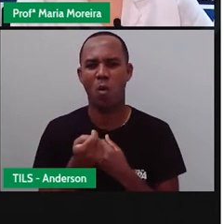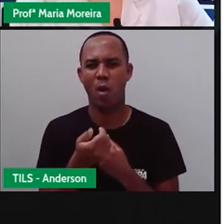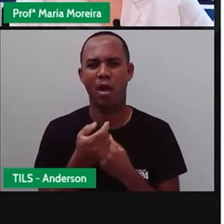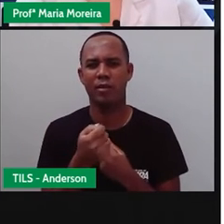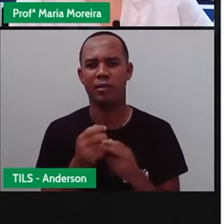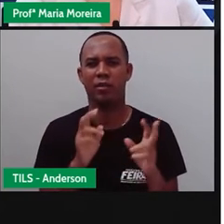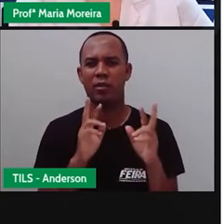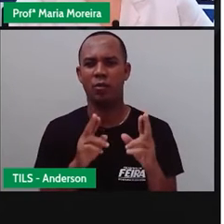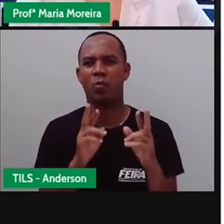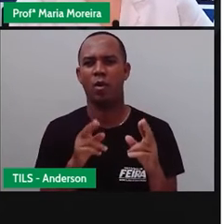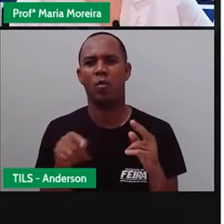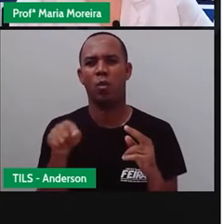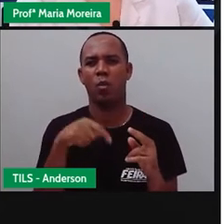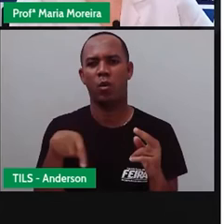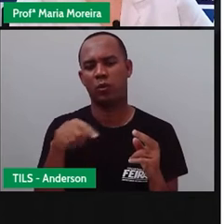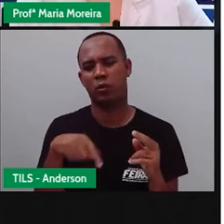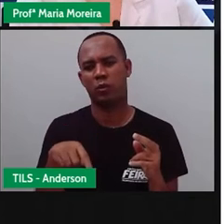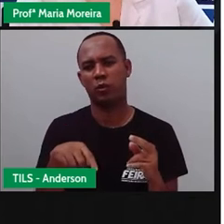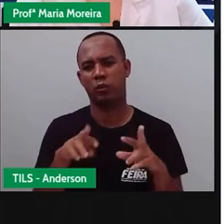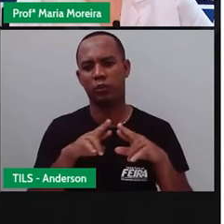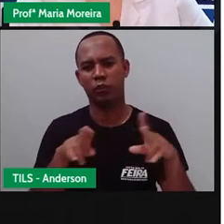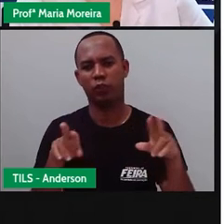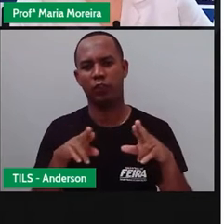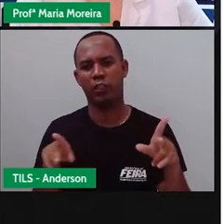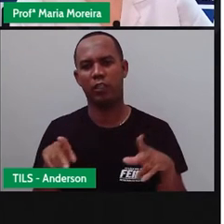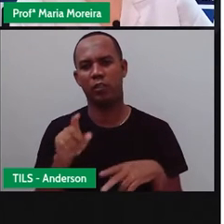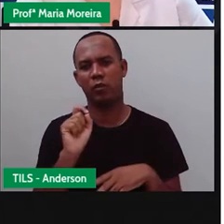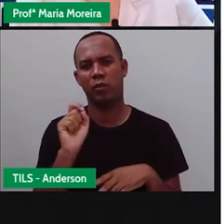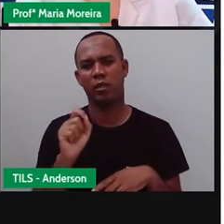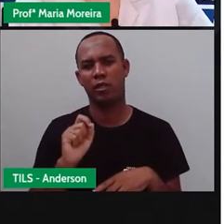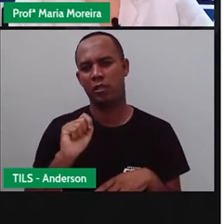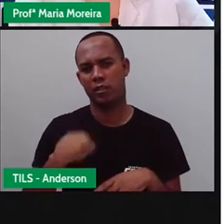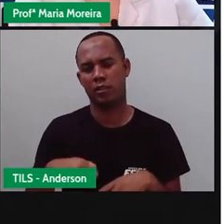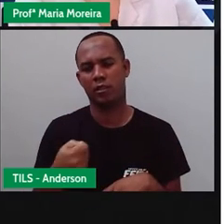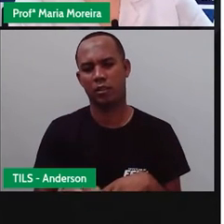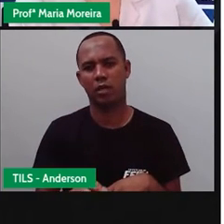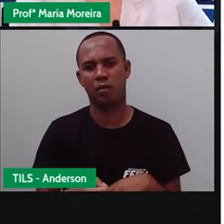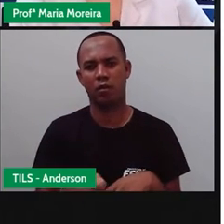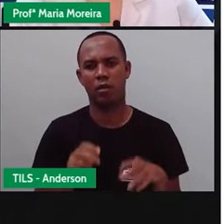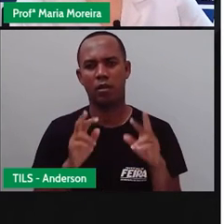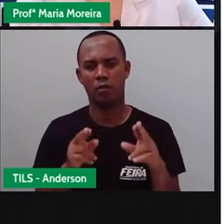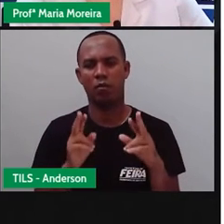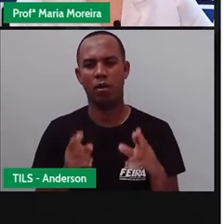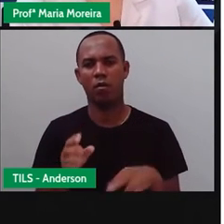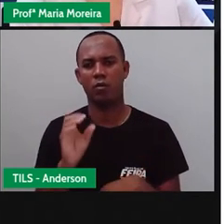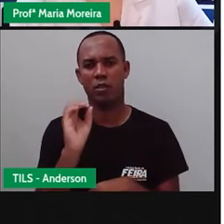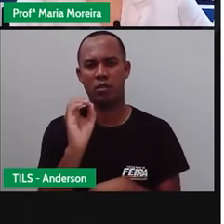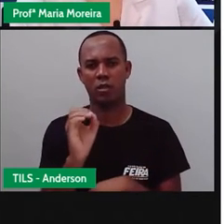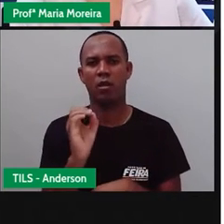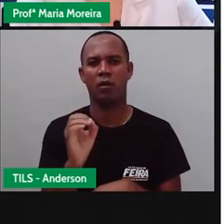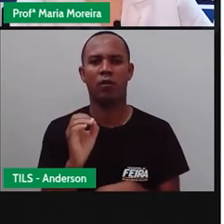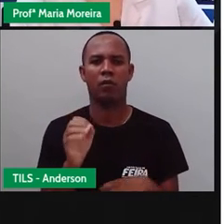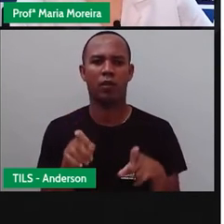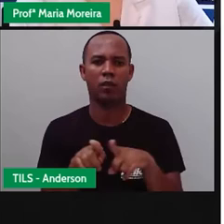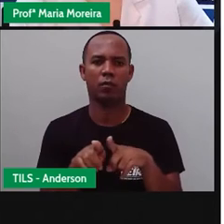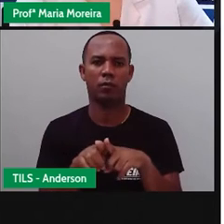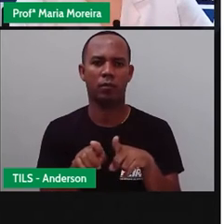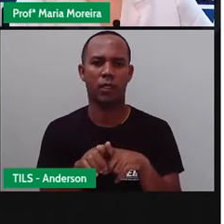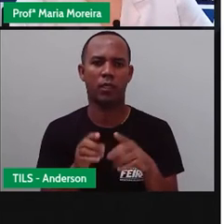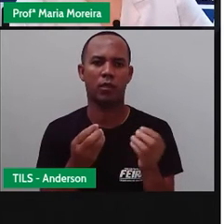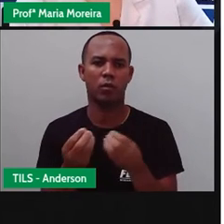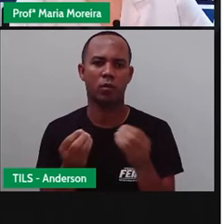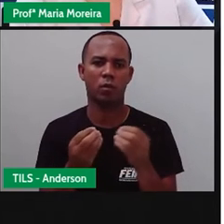igual nosso A única diferença é que não existia nenhum símbolo para o zero os chineses que simplesmente deixaram o espaço que